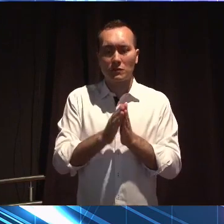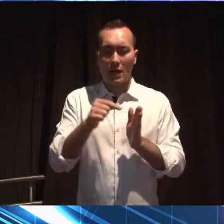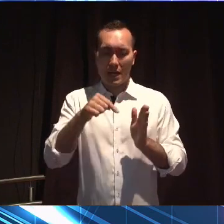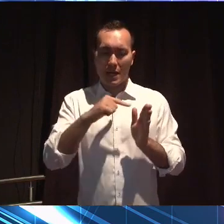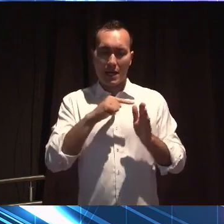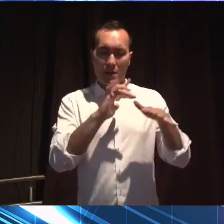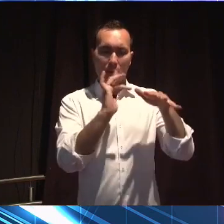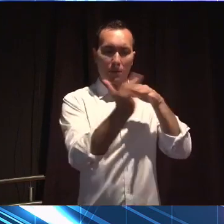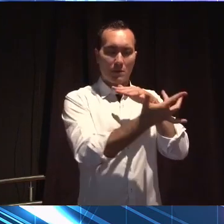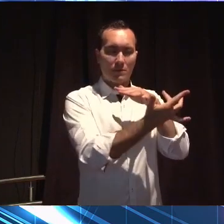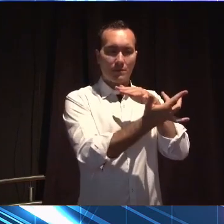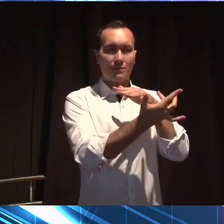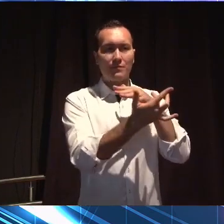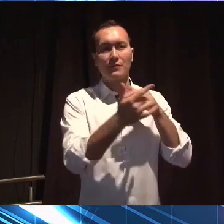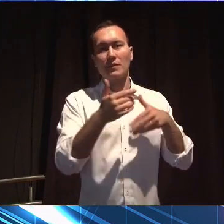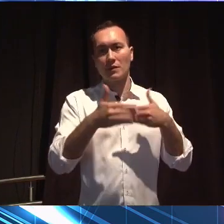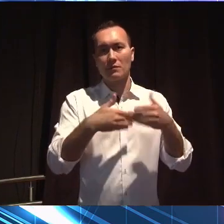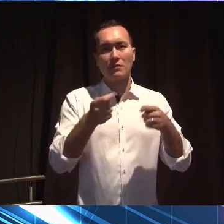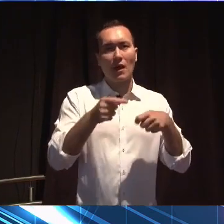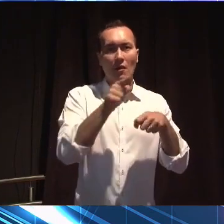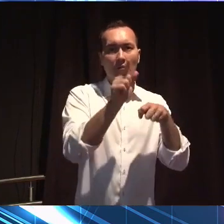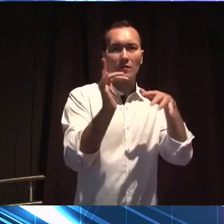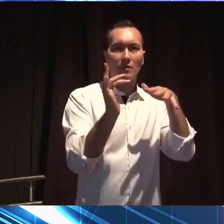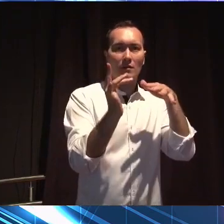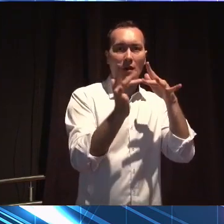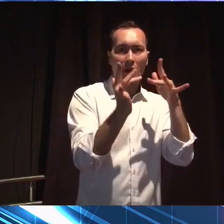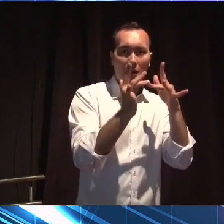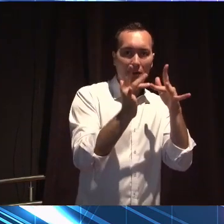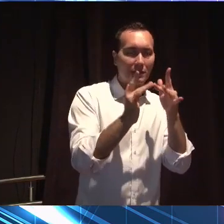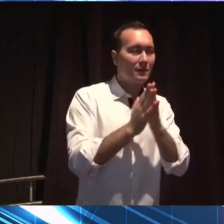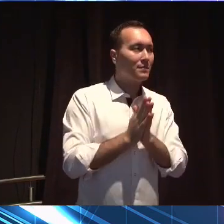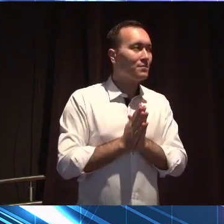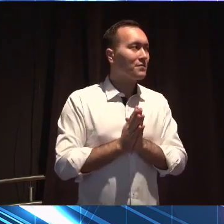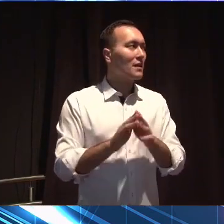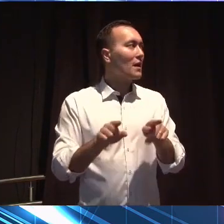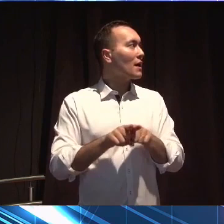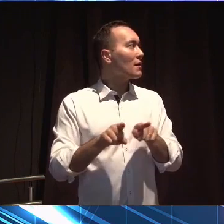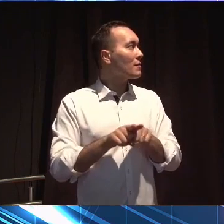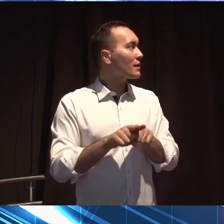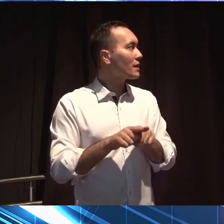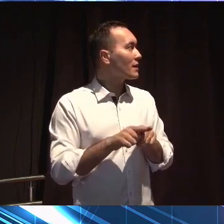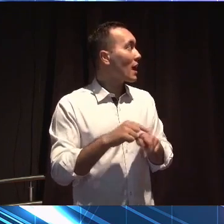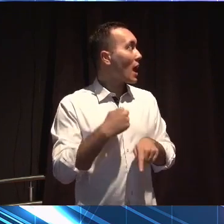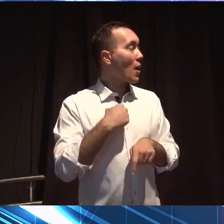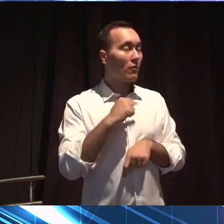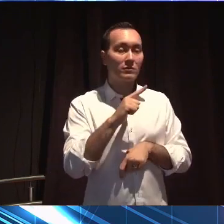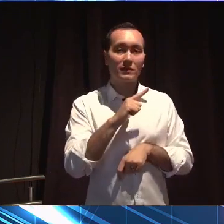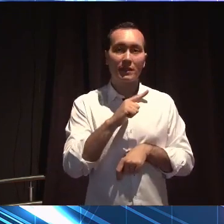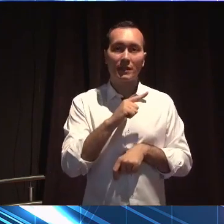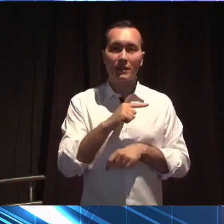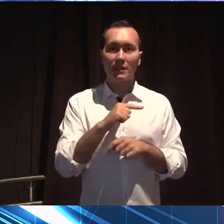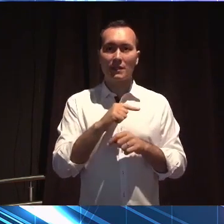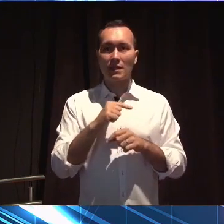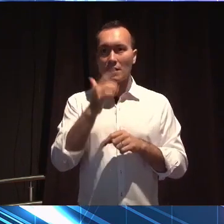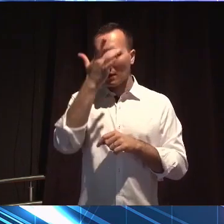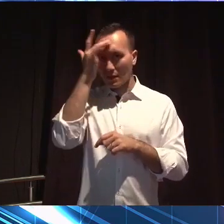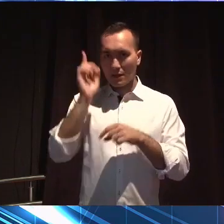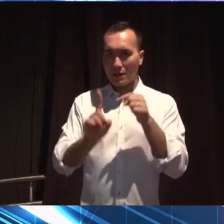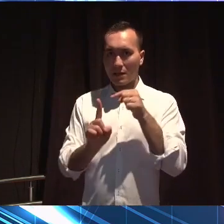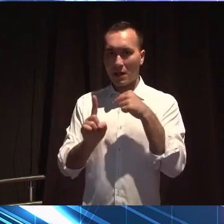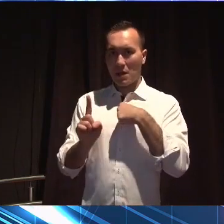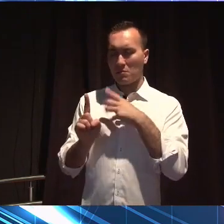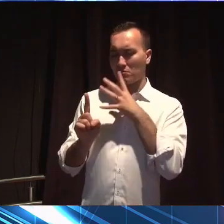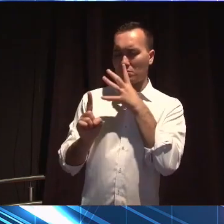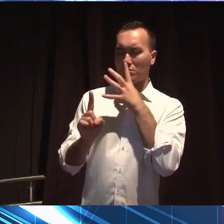hoje, que me ensinou que nobody cares about you, então não vou fazer grandes introduções ao meu respeito. Deixo a vocês